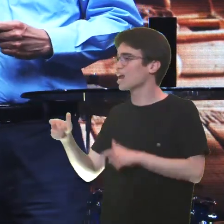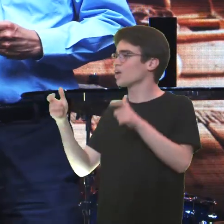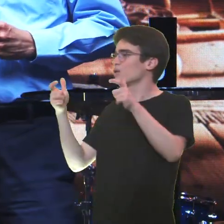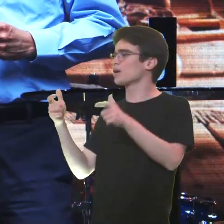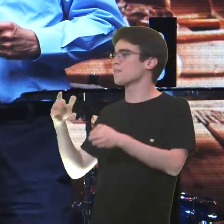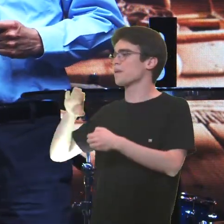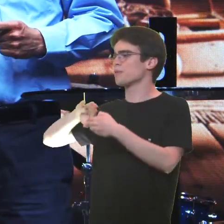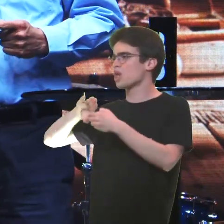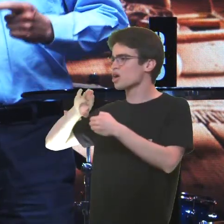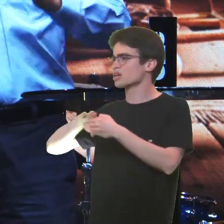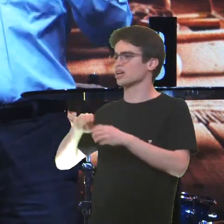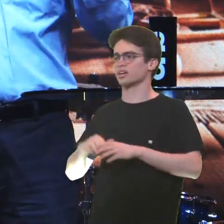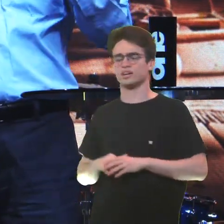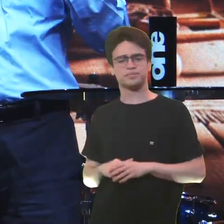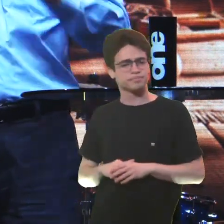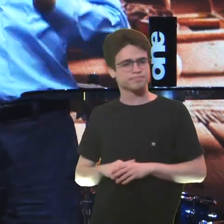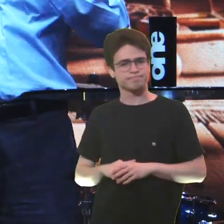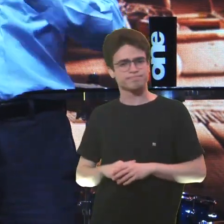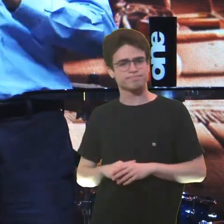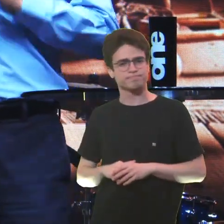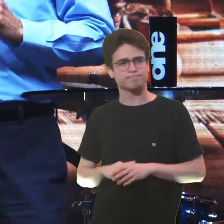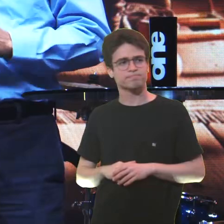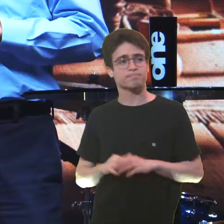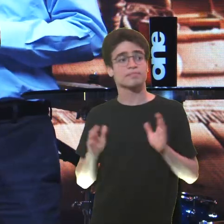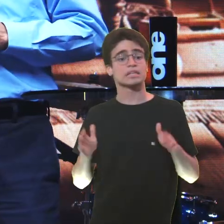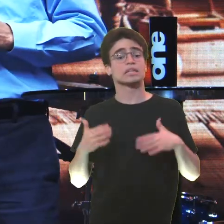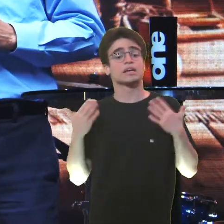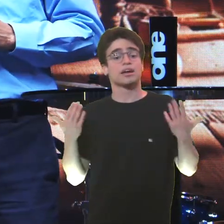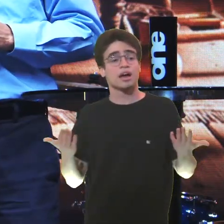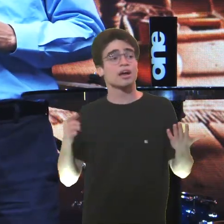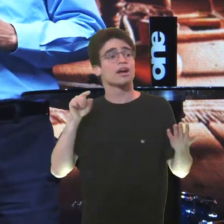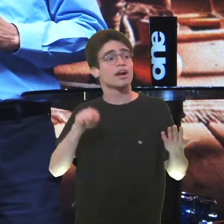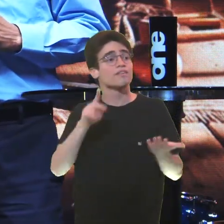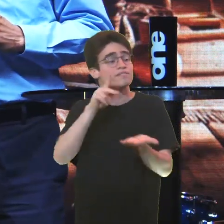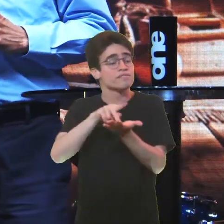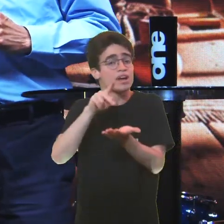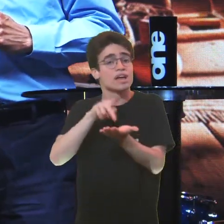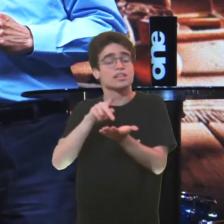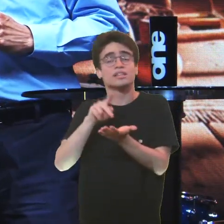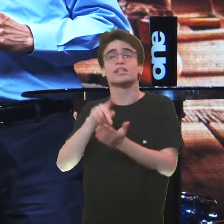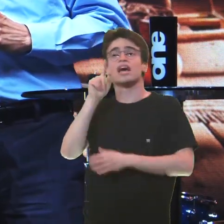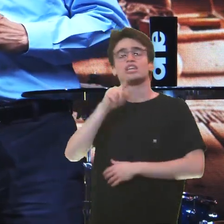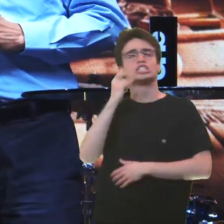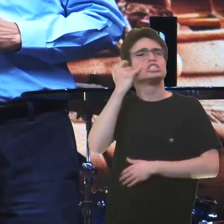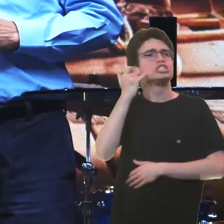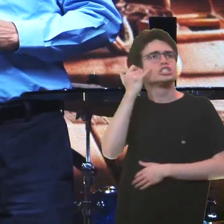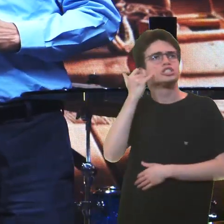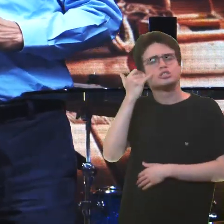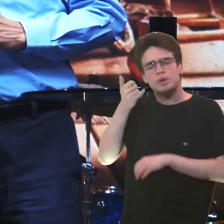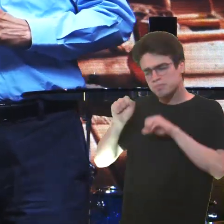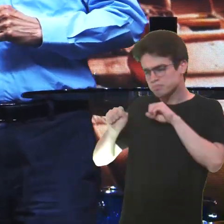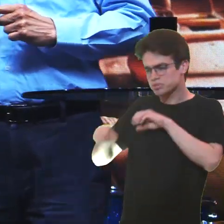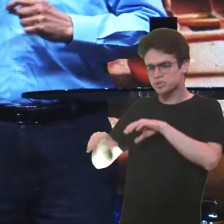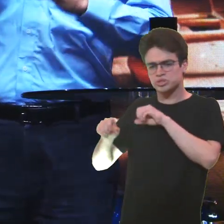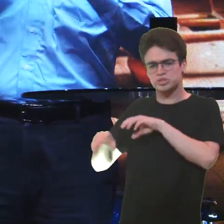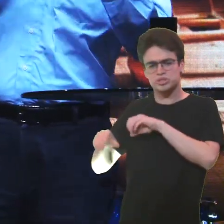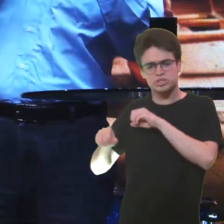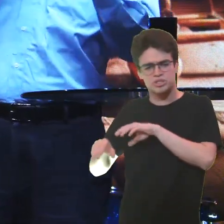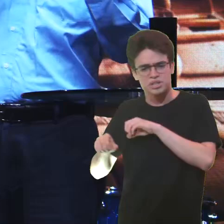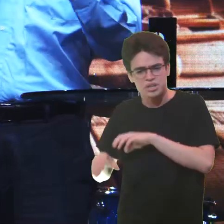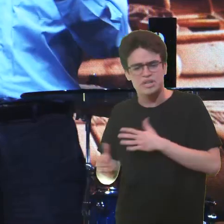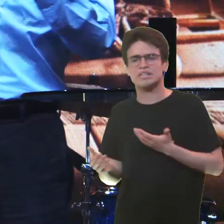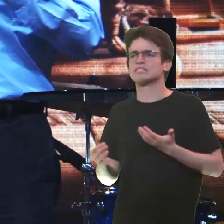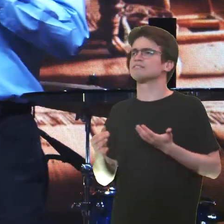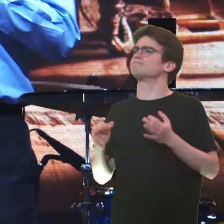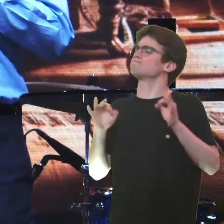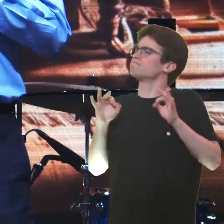famílias. Esta enseñanza que Jeremías les daba Esse ensino que Jeremias lhes entregou también tiene